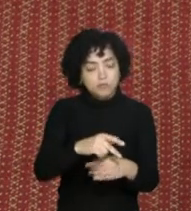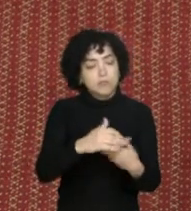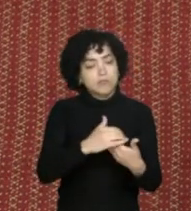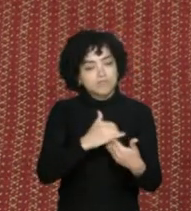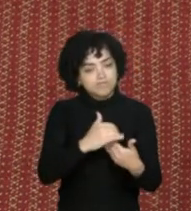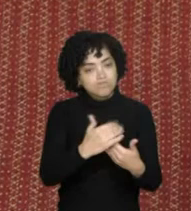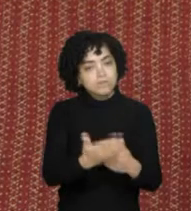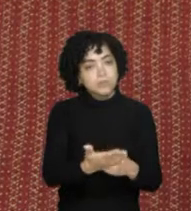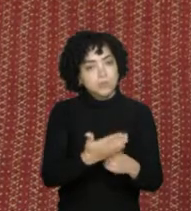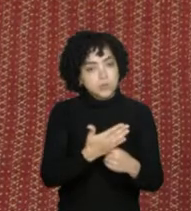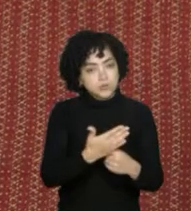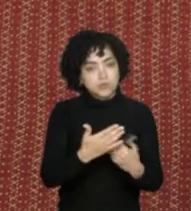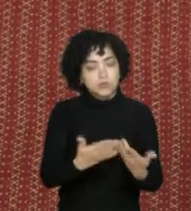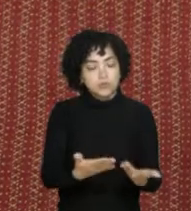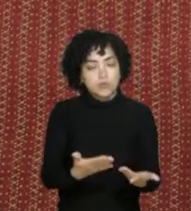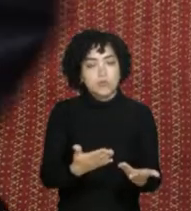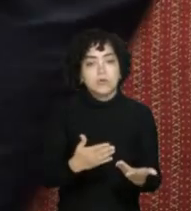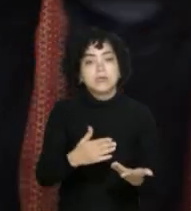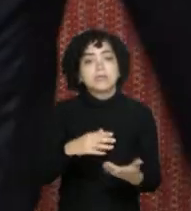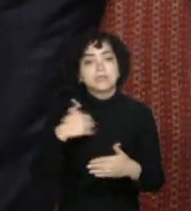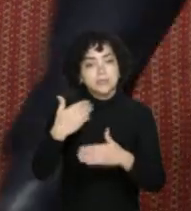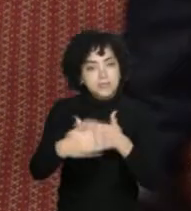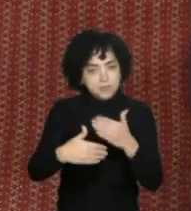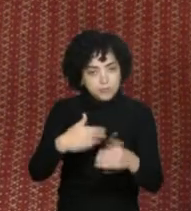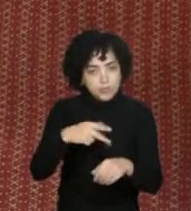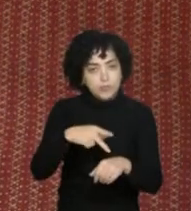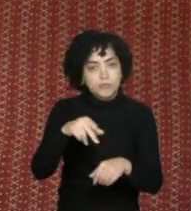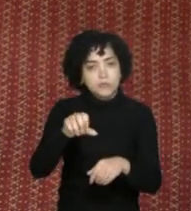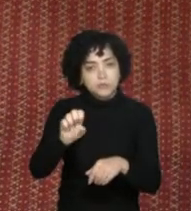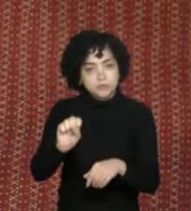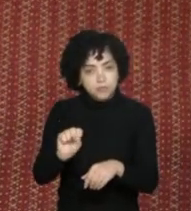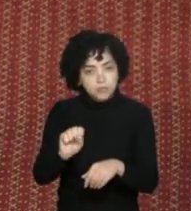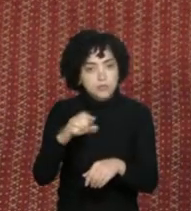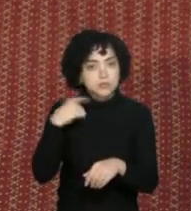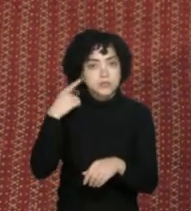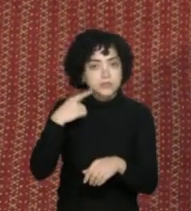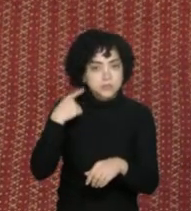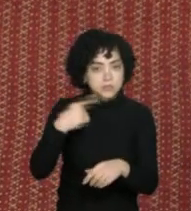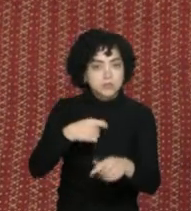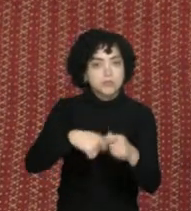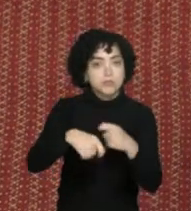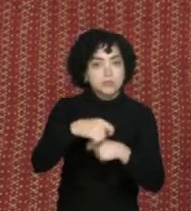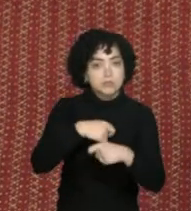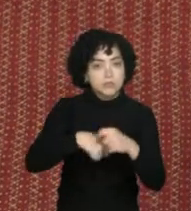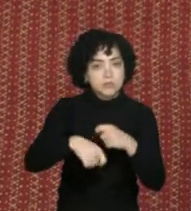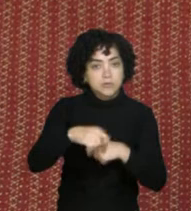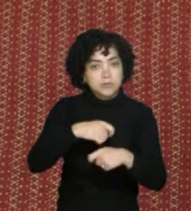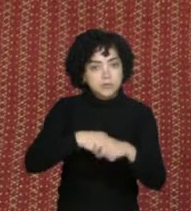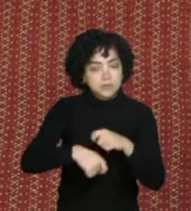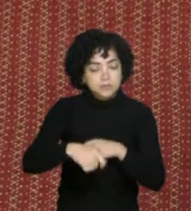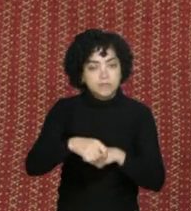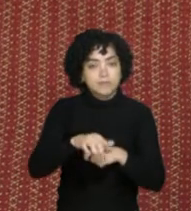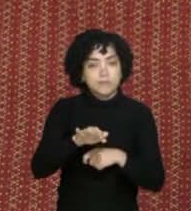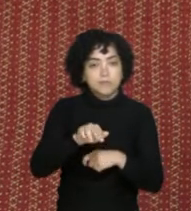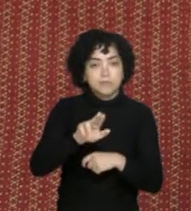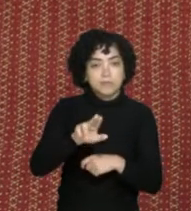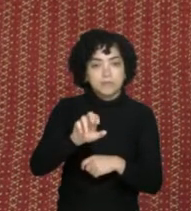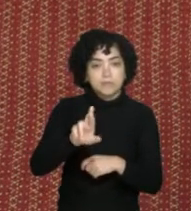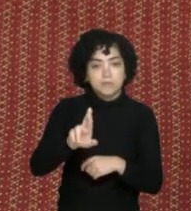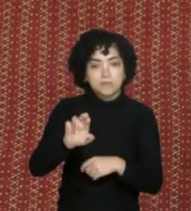tive a oportunidade de fazer também uma pós-graduação em Direito Administrativo na FURB.